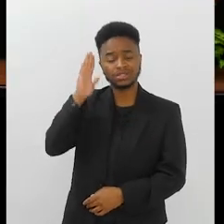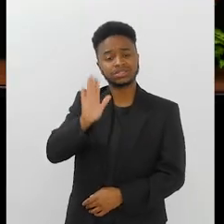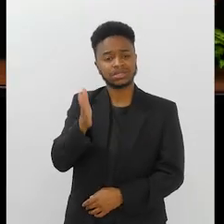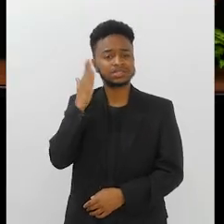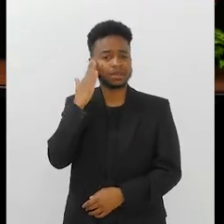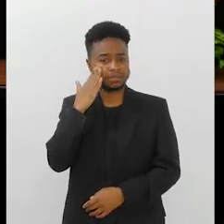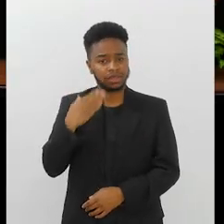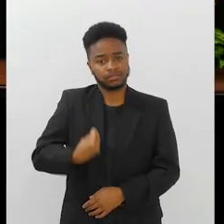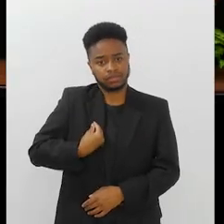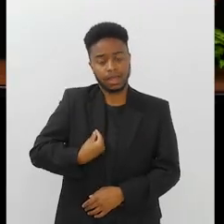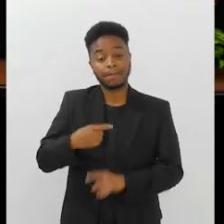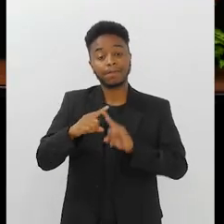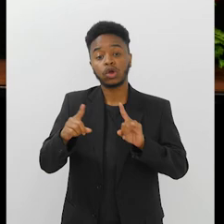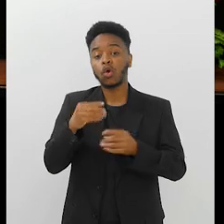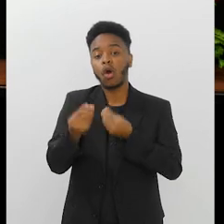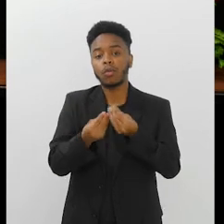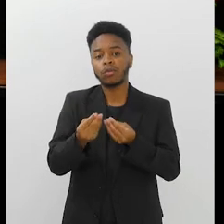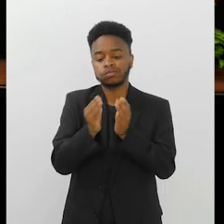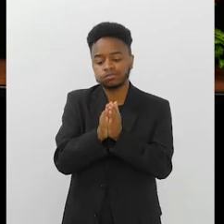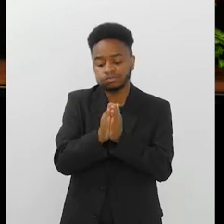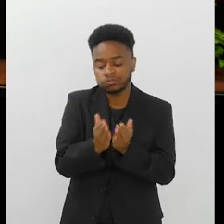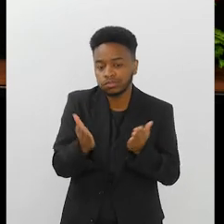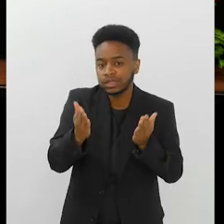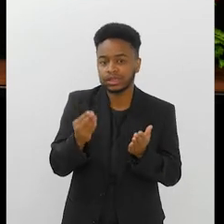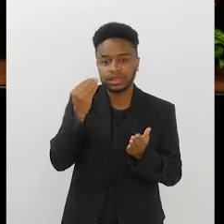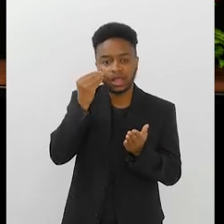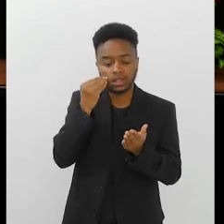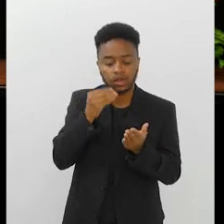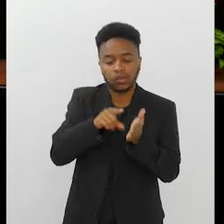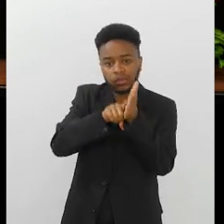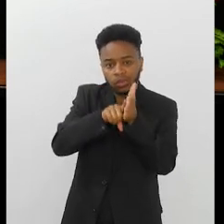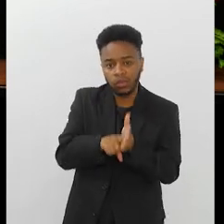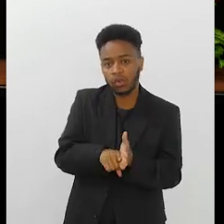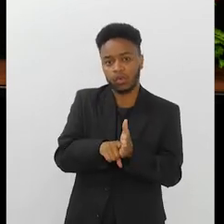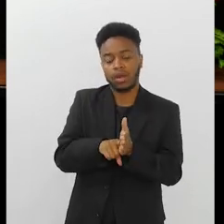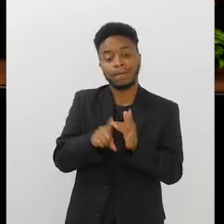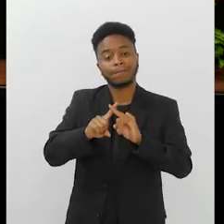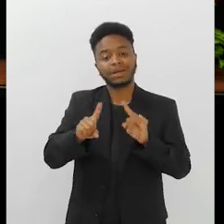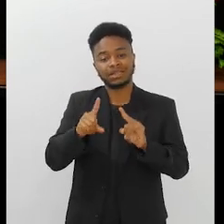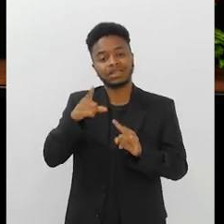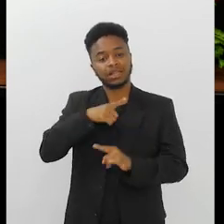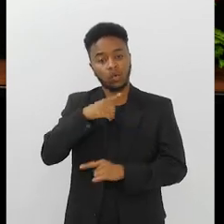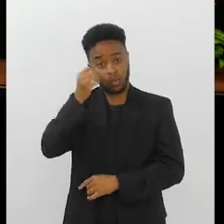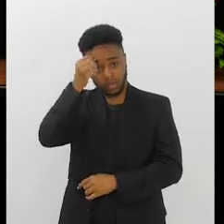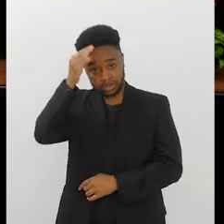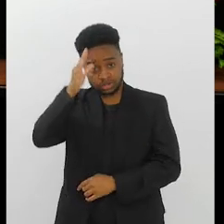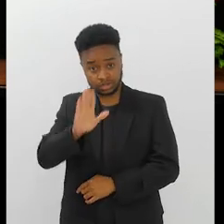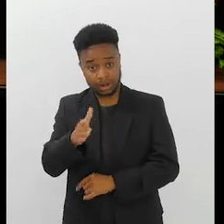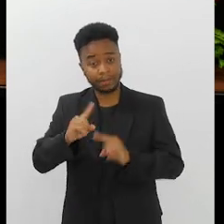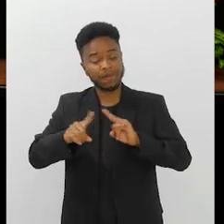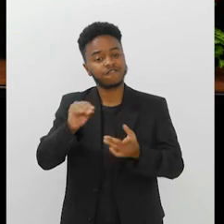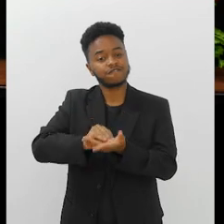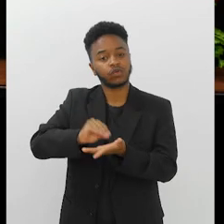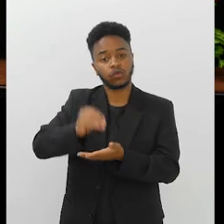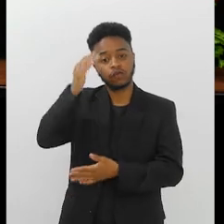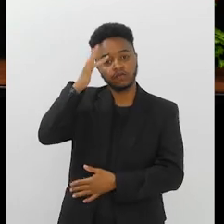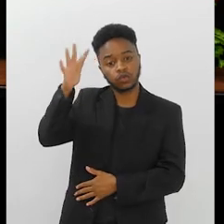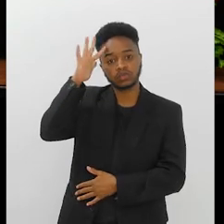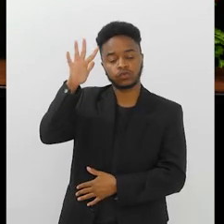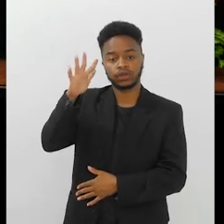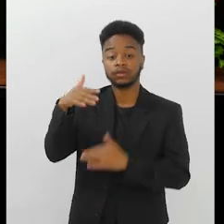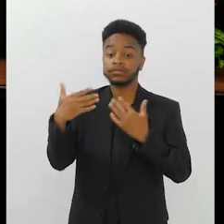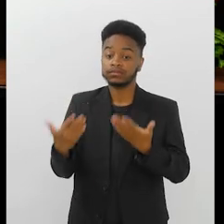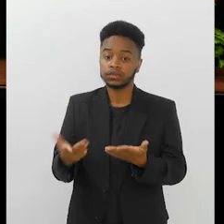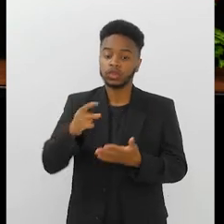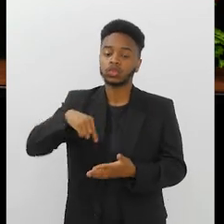se falava do ifá como oráculo já se tinha um conhecimento em sim mas não tinha a filosofia e aí quando chega a filosofia a gente